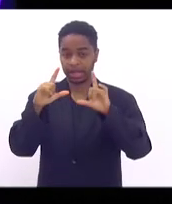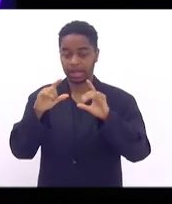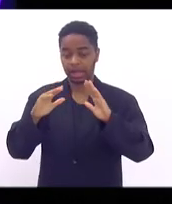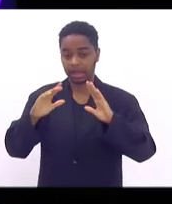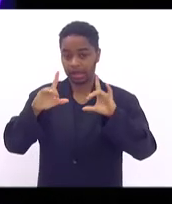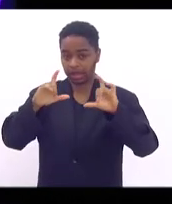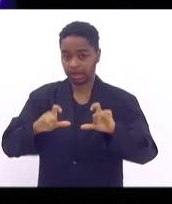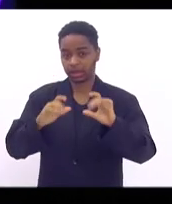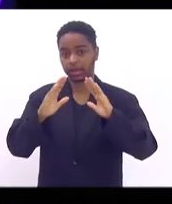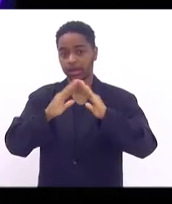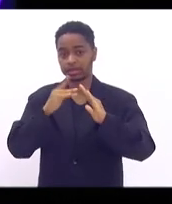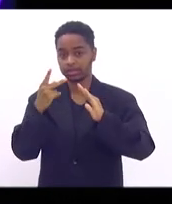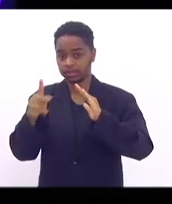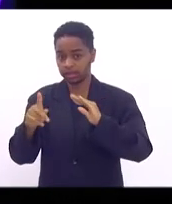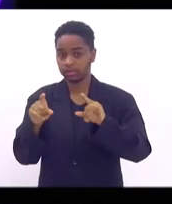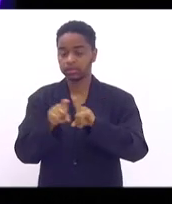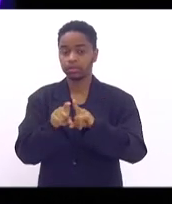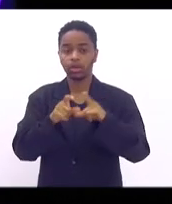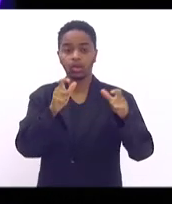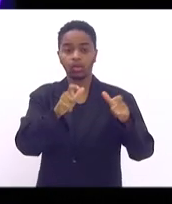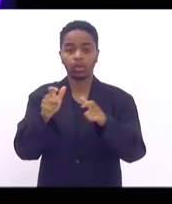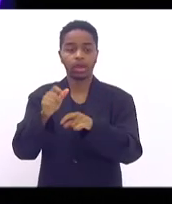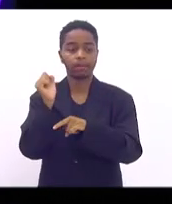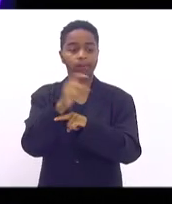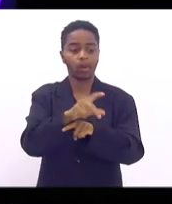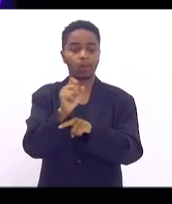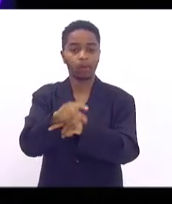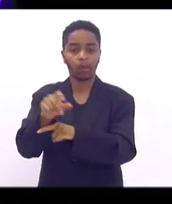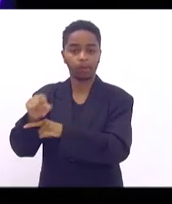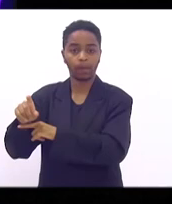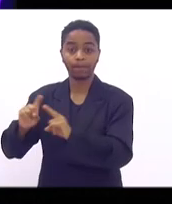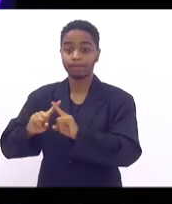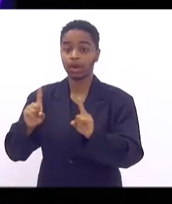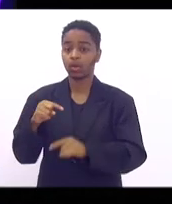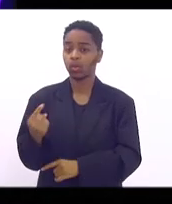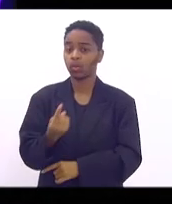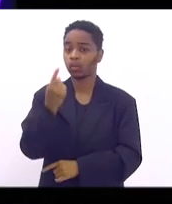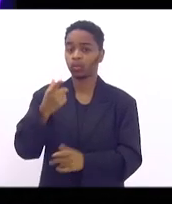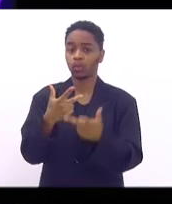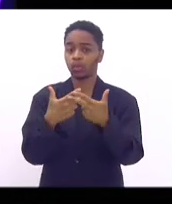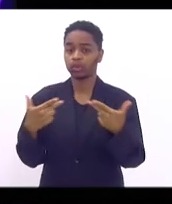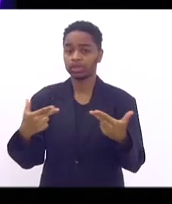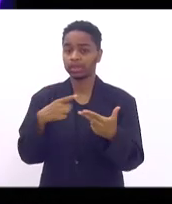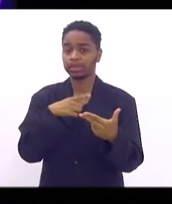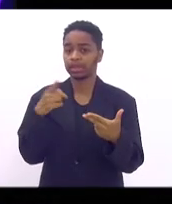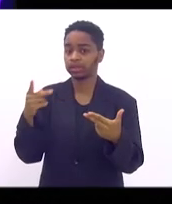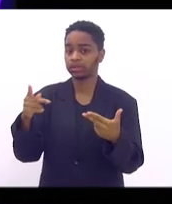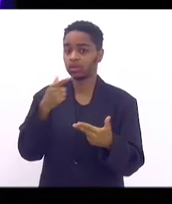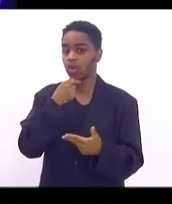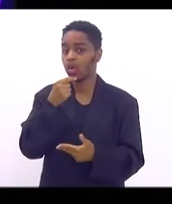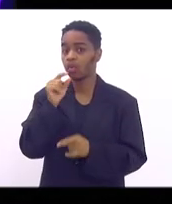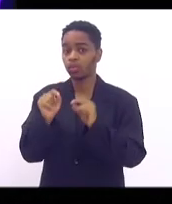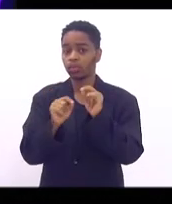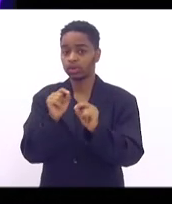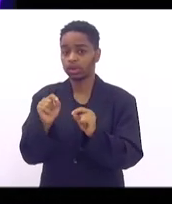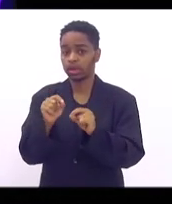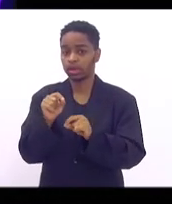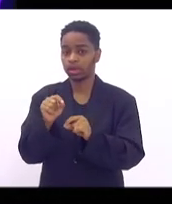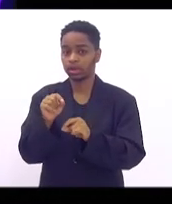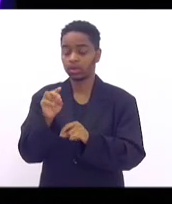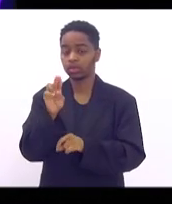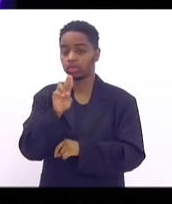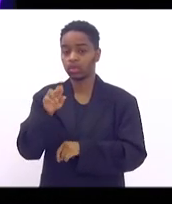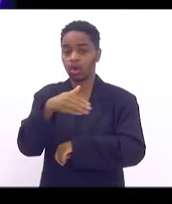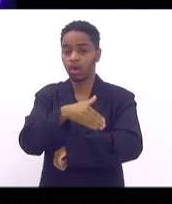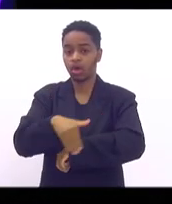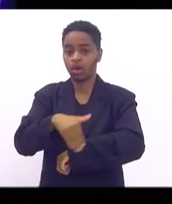começa a receber imagens dos locais em que ela frequentava. E a única coisa que ela tinha desse sujeito era um endereço de um